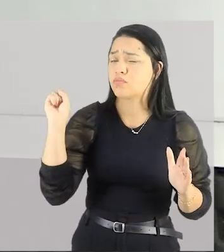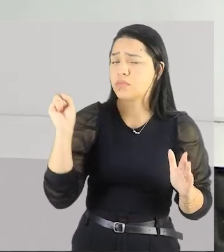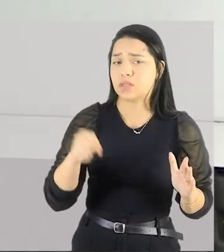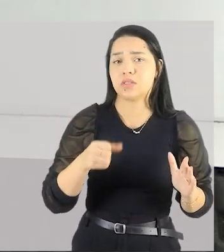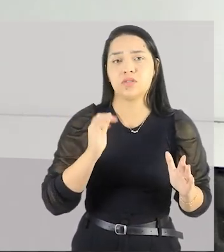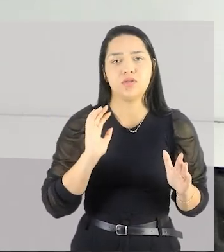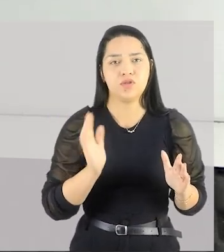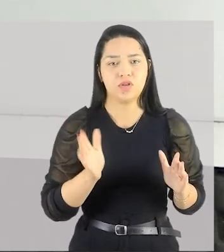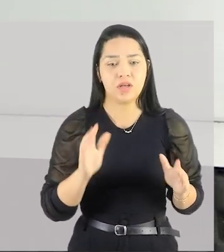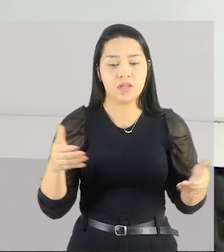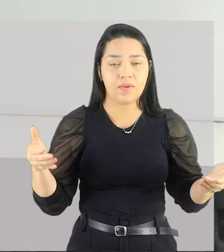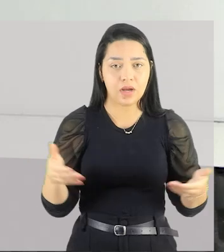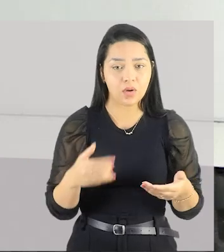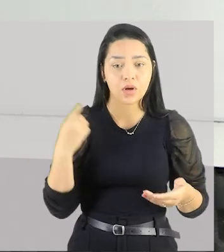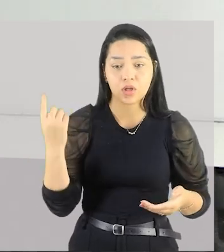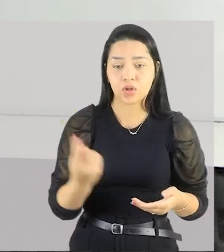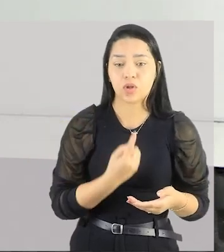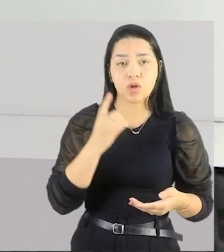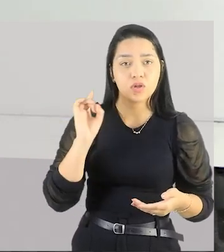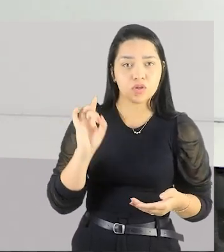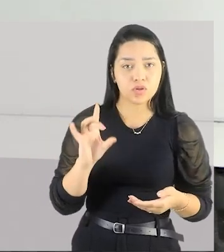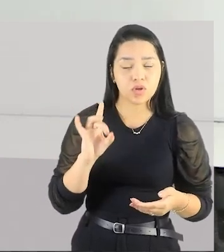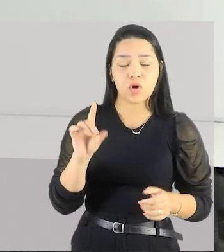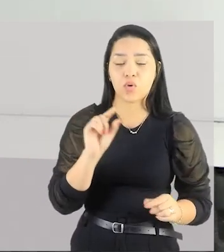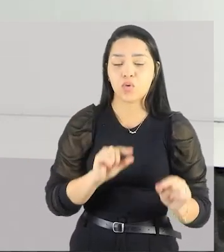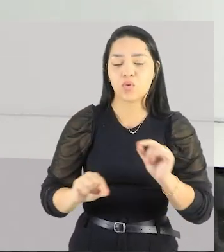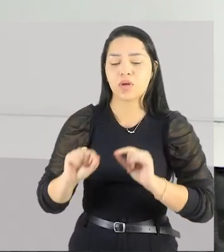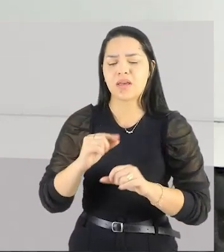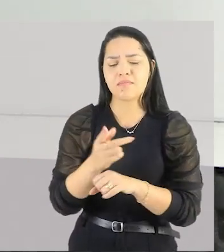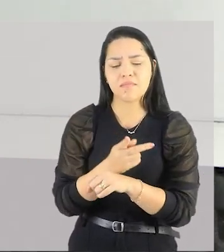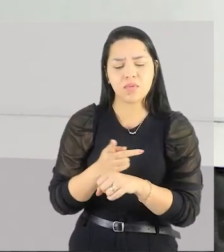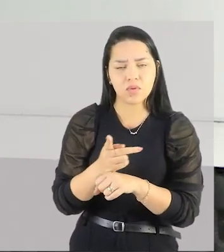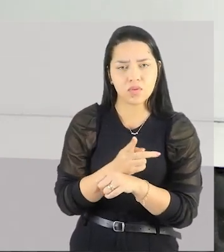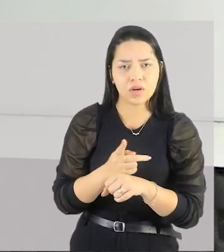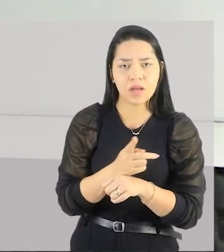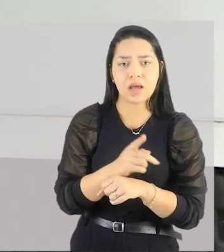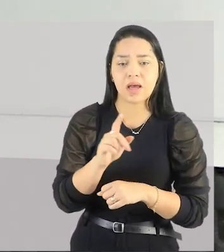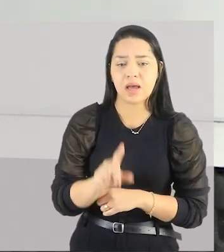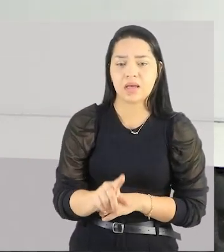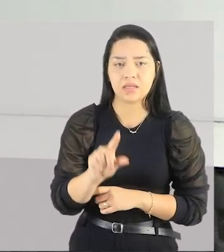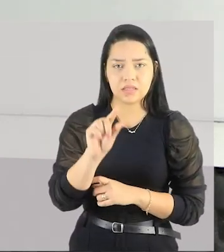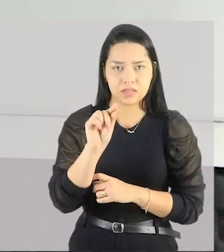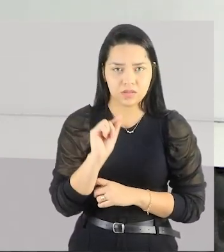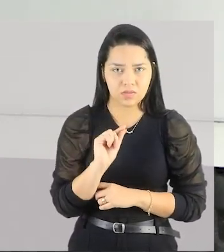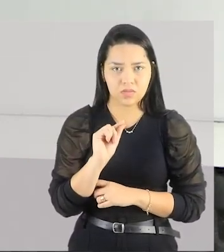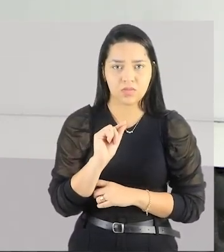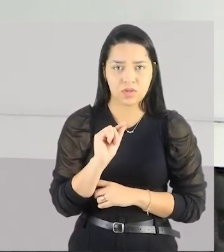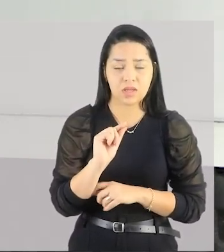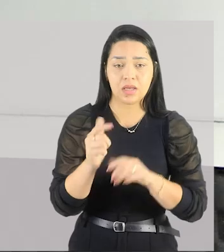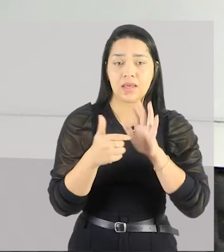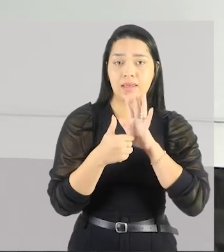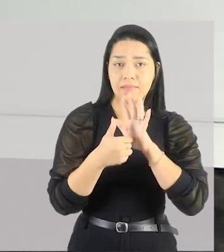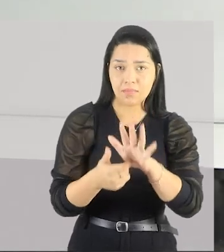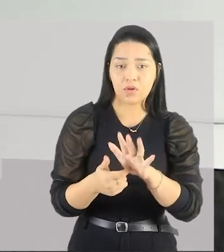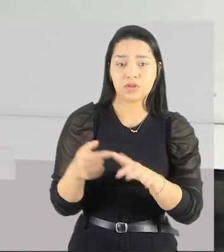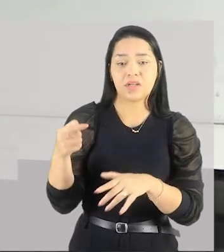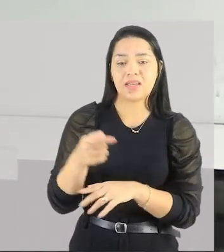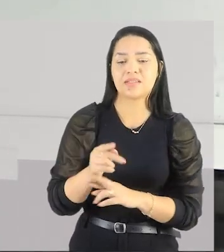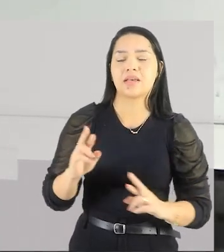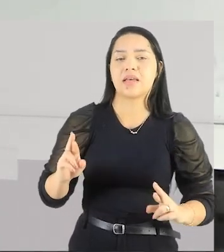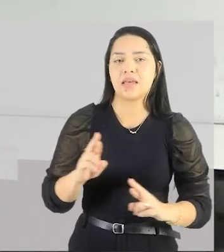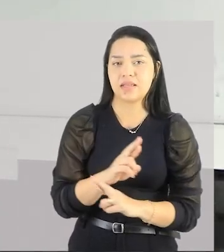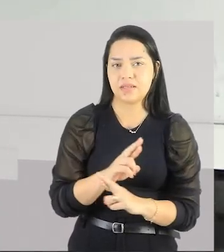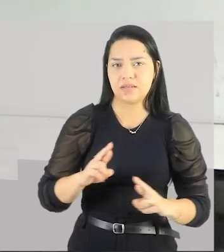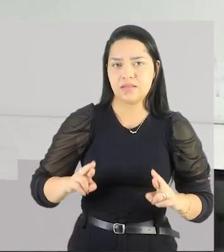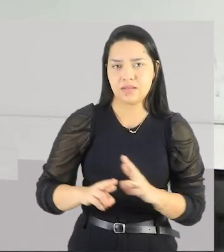acabou. Então agora a gente só deve procurar a alternativa que exprime, tá? Essa